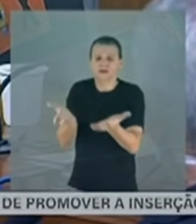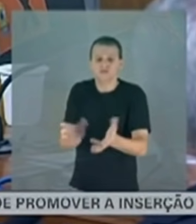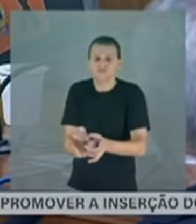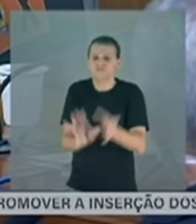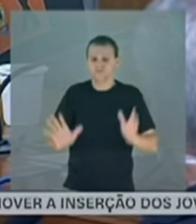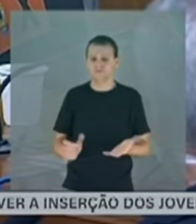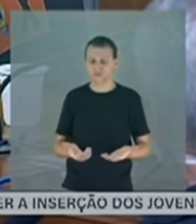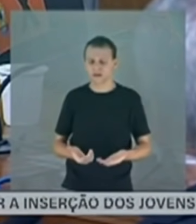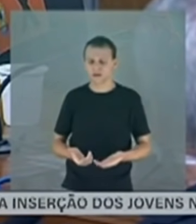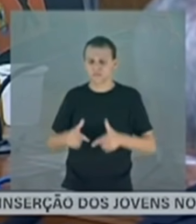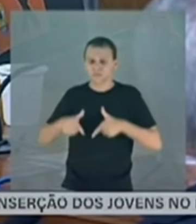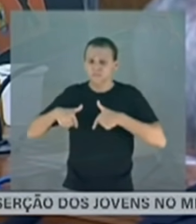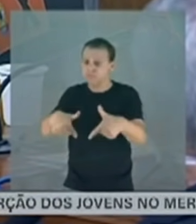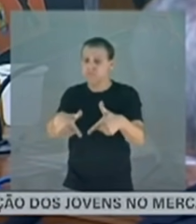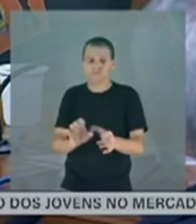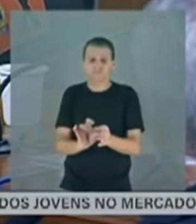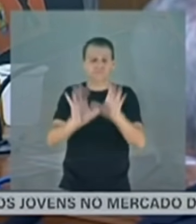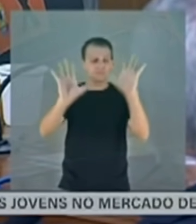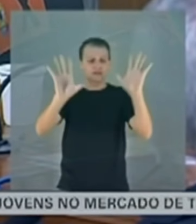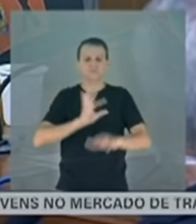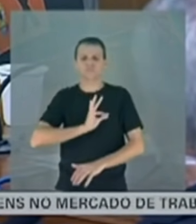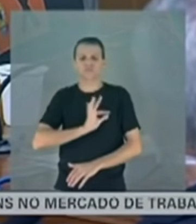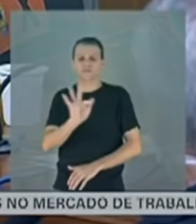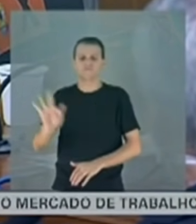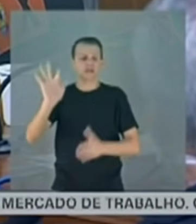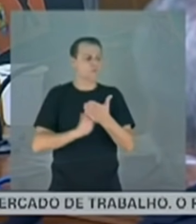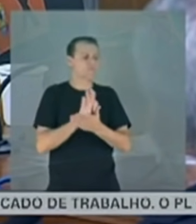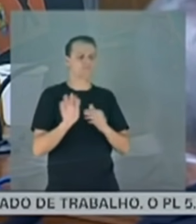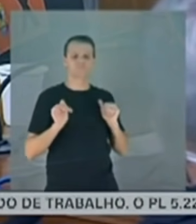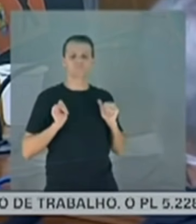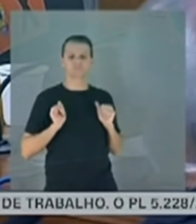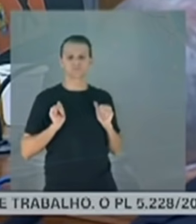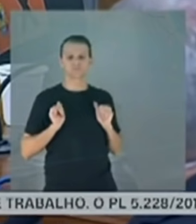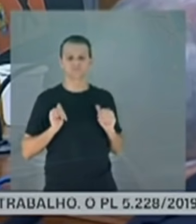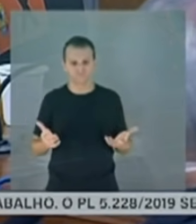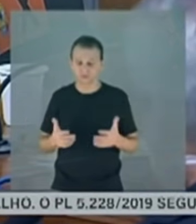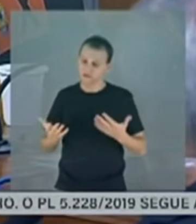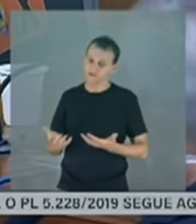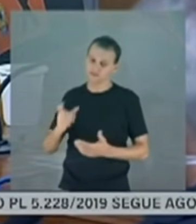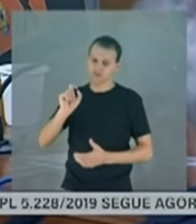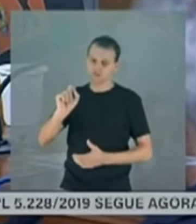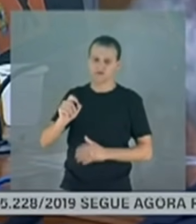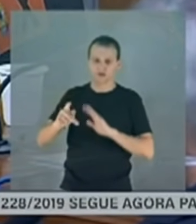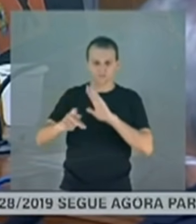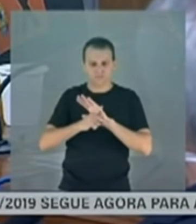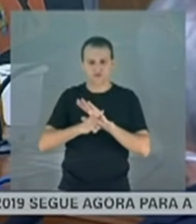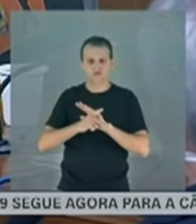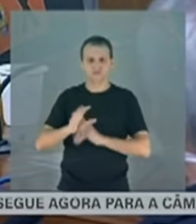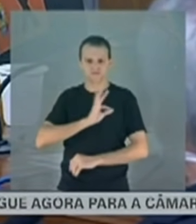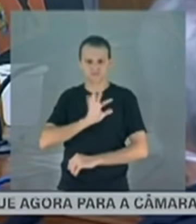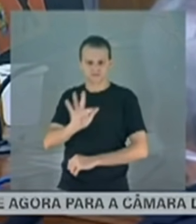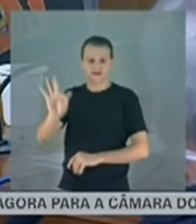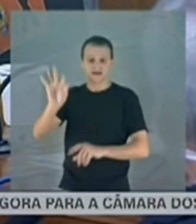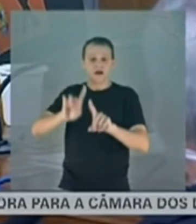agiu corretamente e não teve intervenção da Polícia Federal. O primeiro critério aqui, se não me engano, foi da Polícia Presidente, Federal. Mas senador,